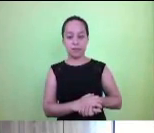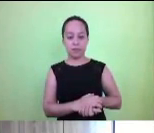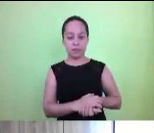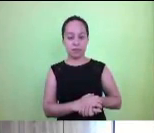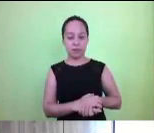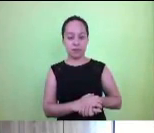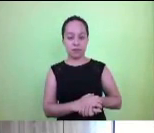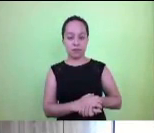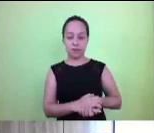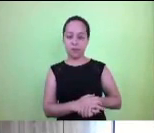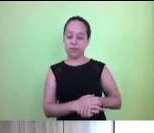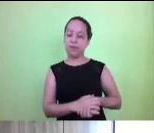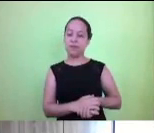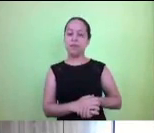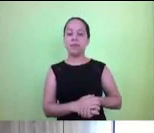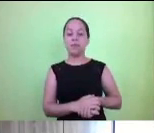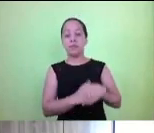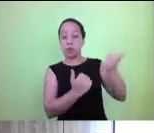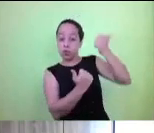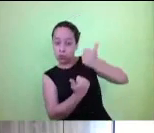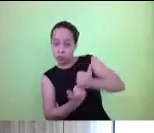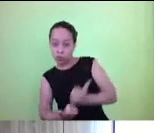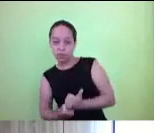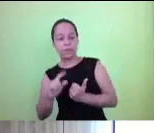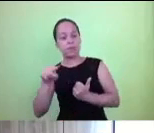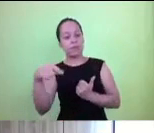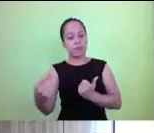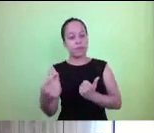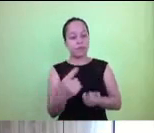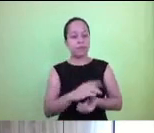Na sequência, os suplentes.